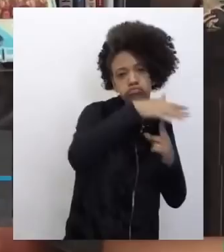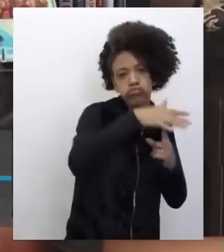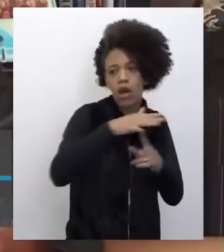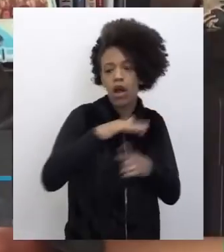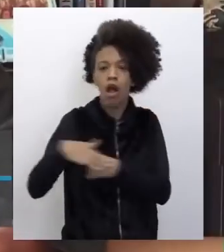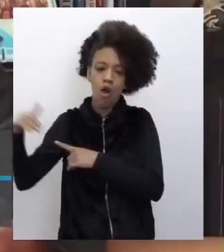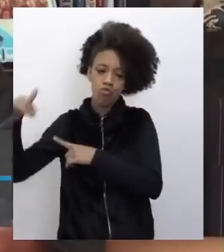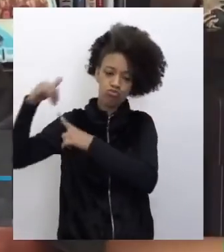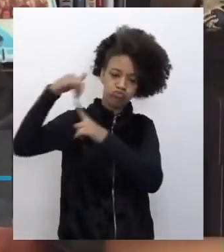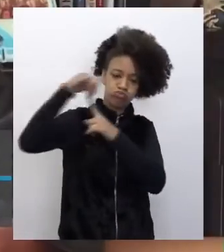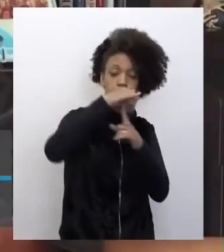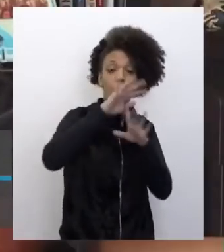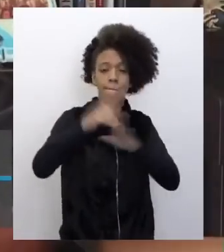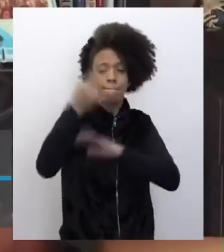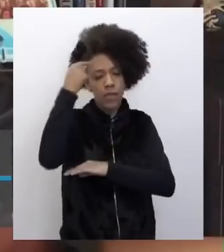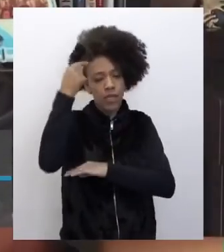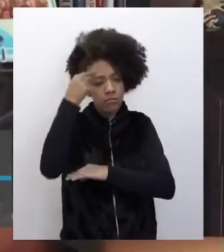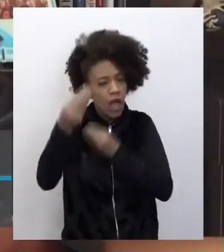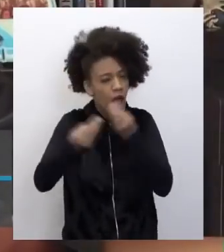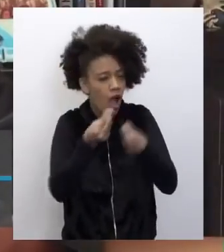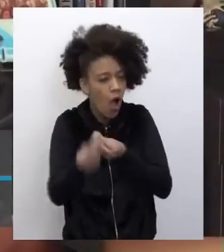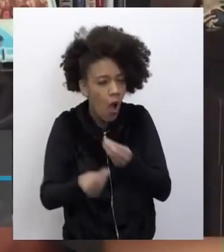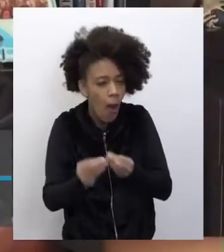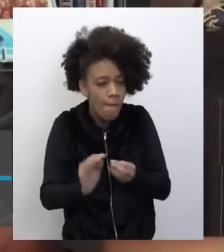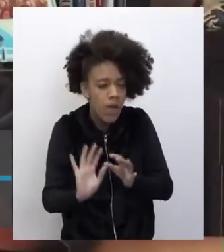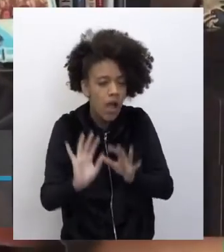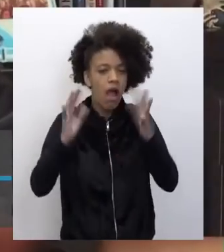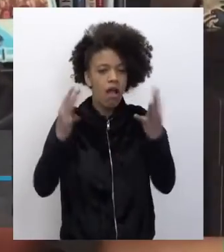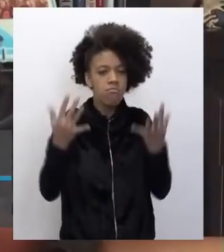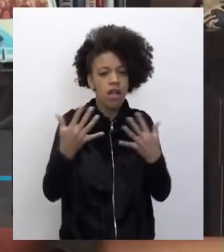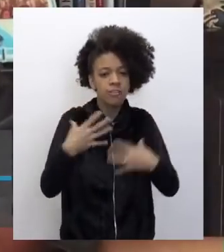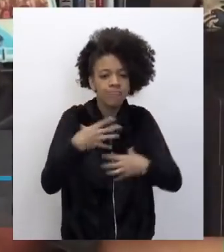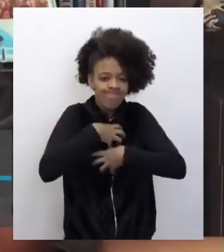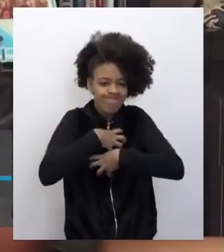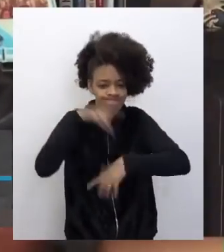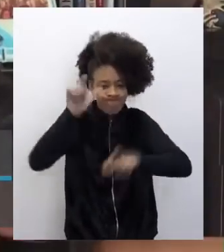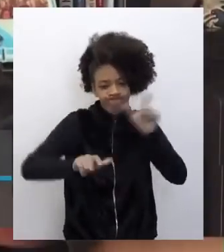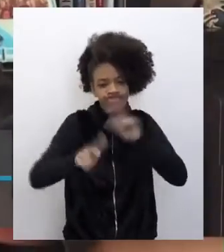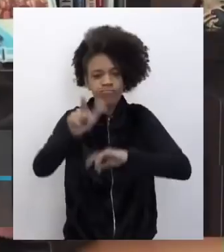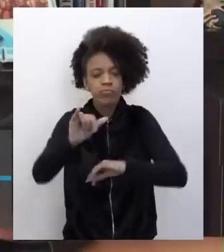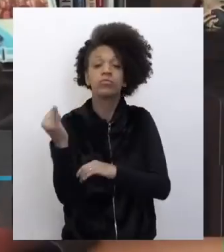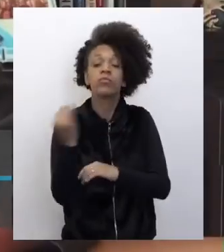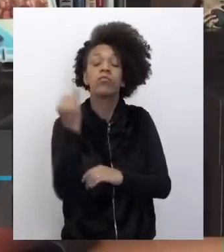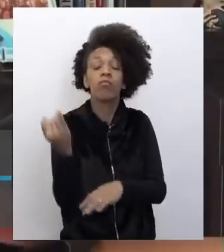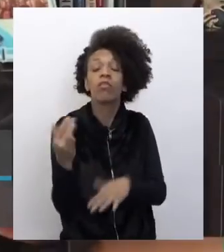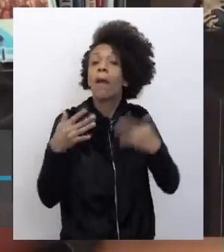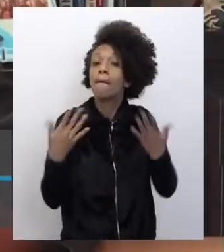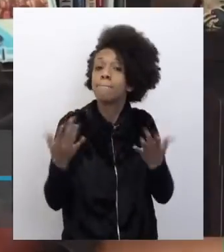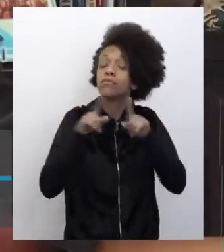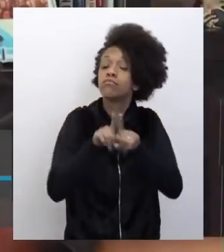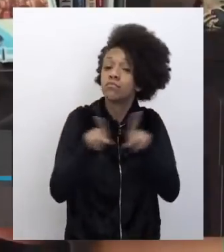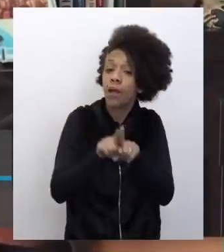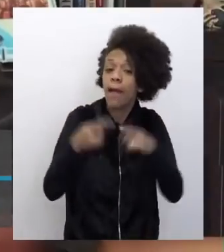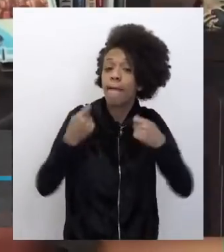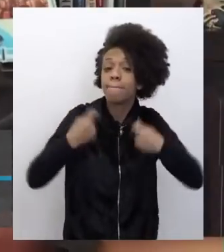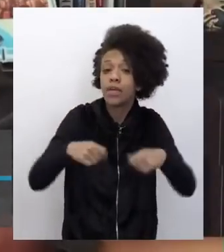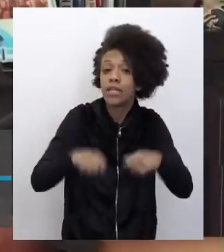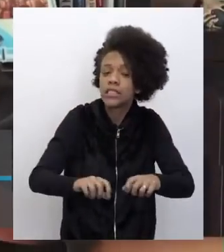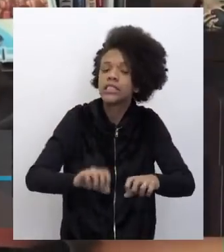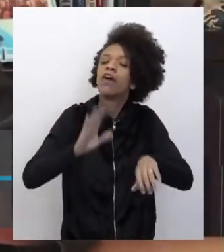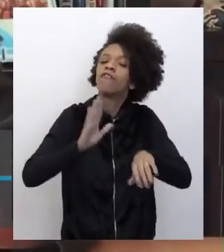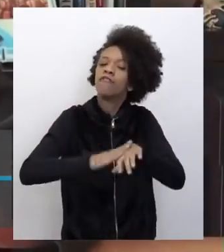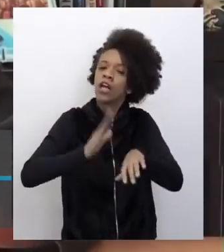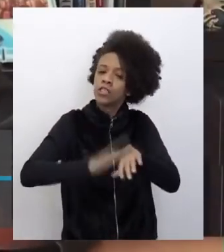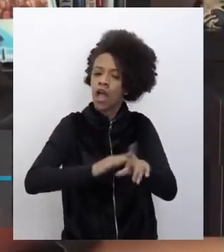que se tornasse realidade e sensibilizar outras pessoas é super importante. Só que também é necessário agir